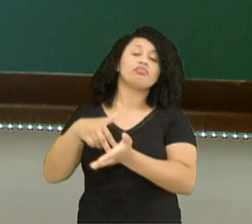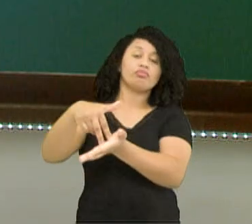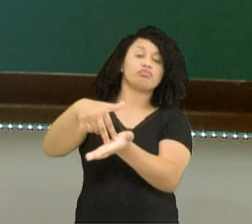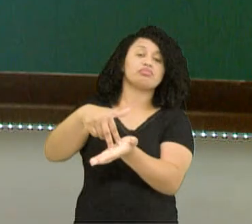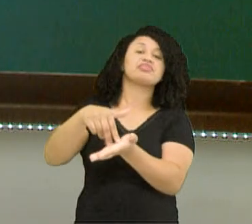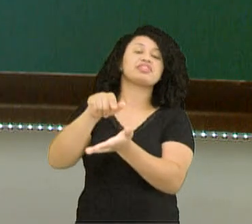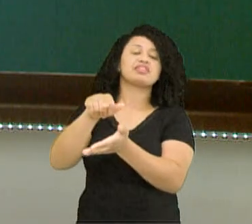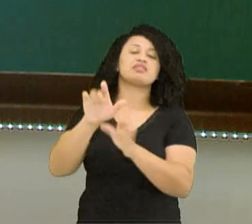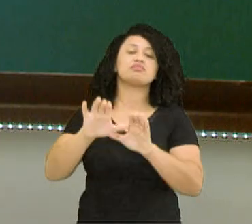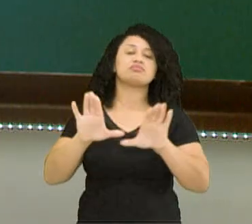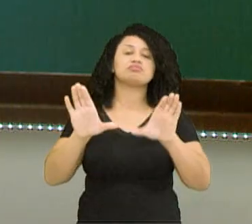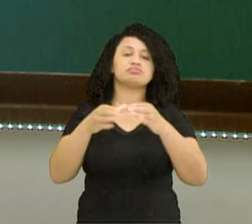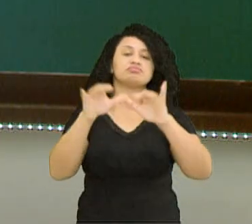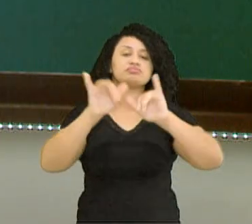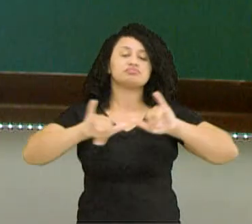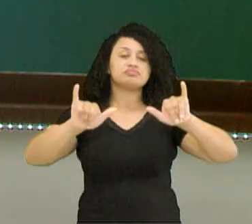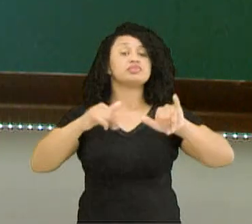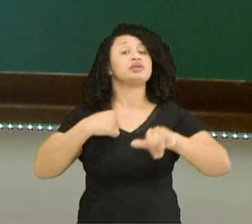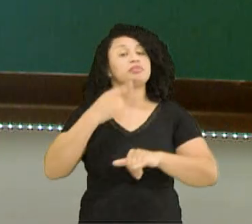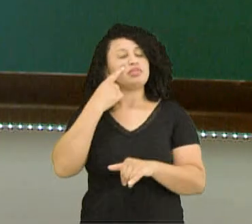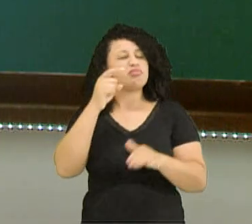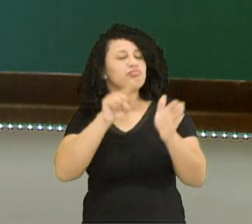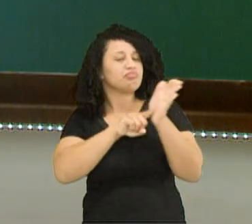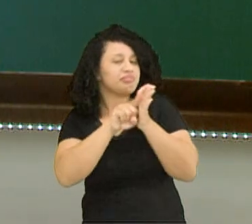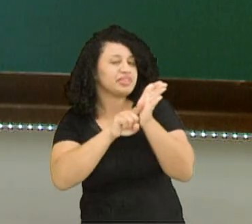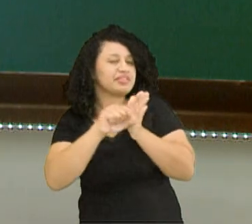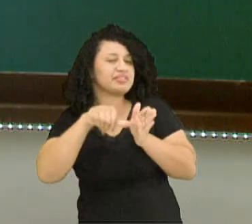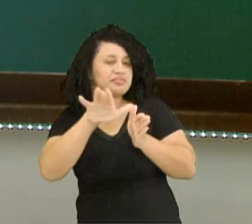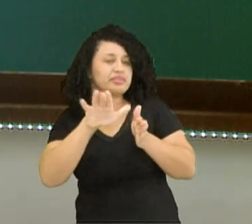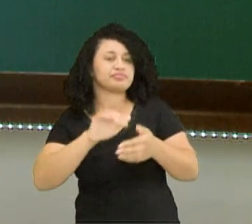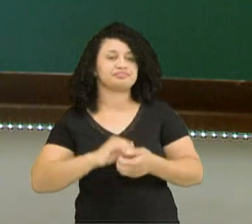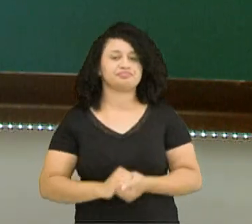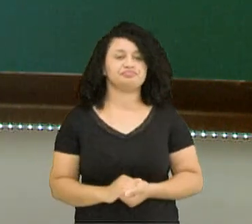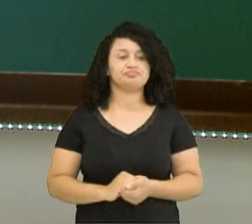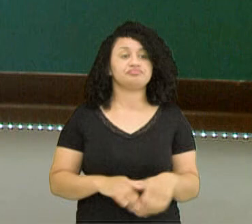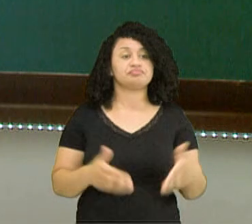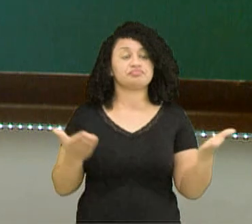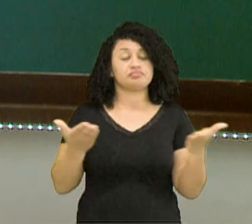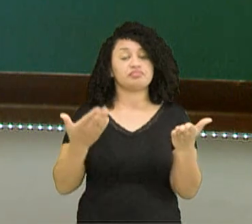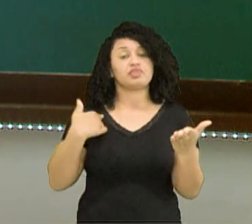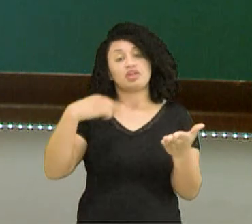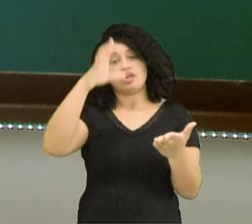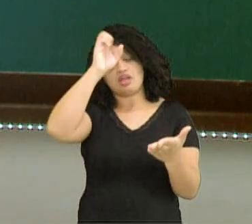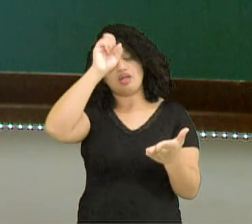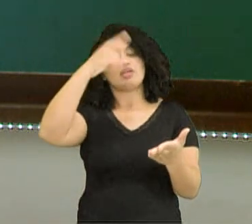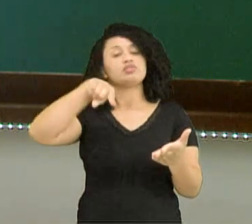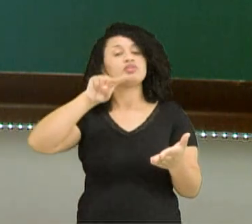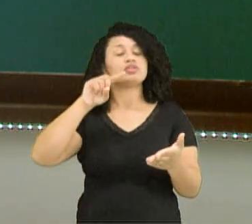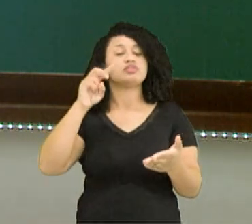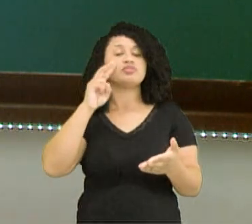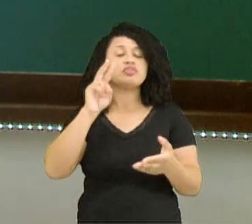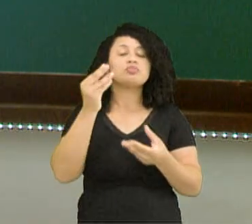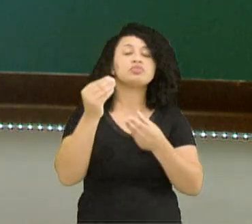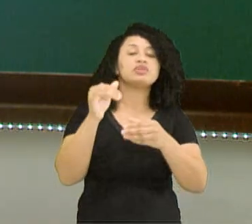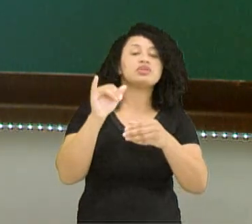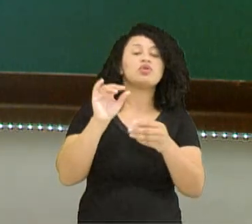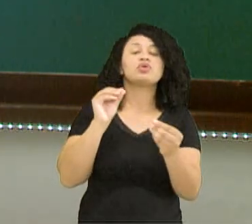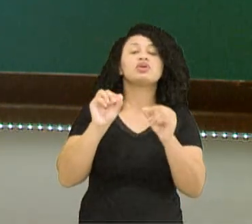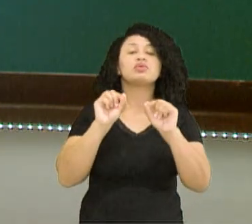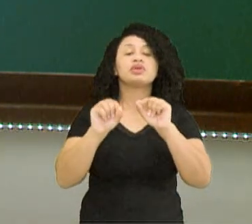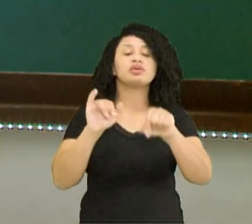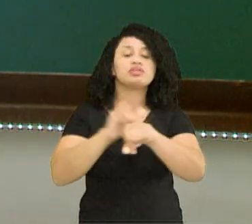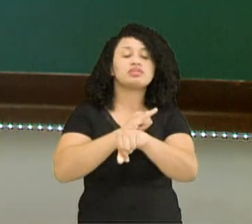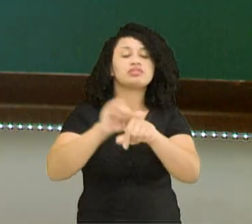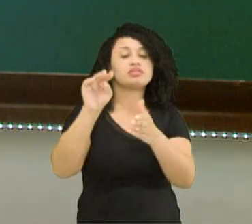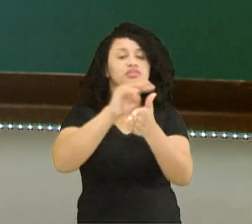campanha. Uma campanha bem interessante, pesquisa um pouquinho mais sobre ela. Então, nessa aula nós vimos as estratégias de leitura,